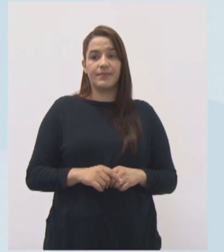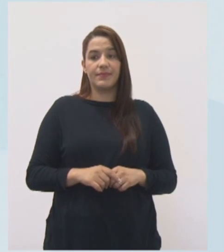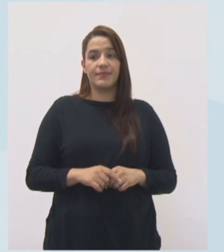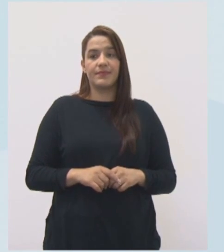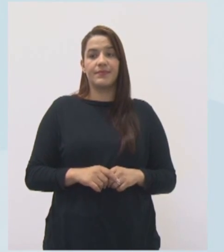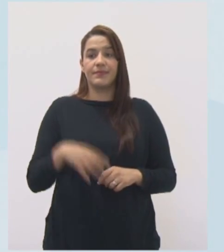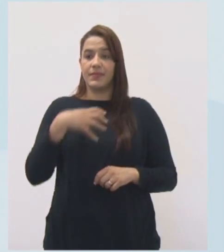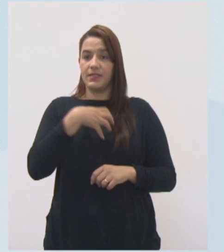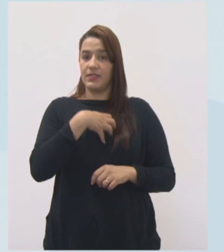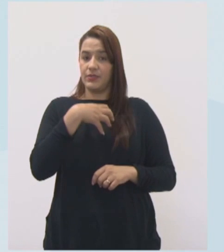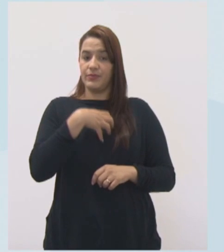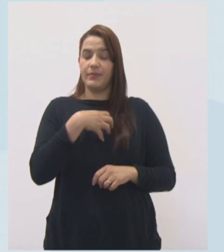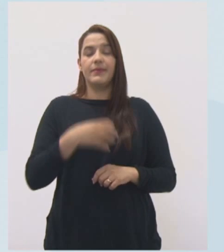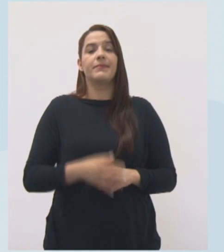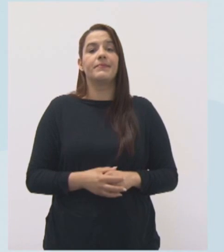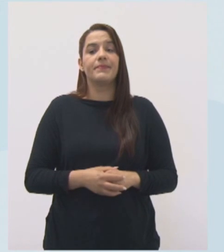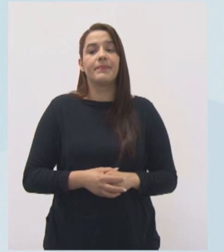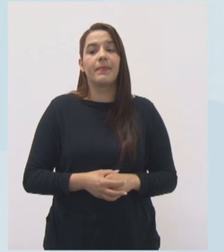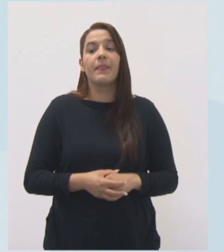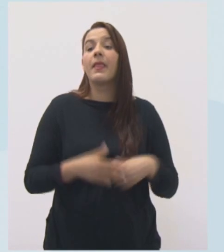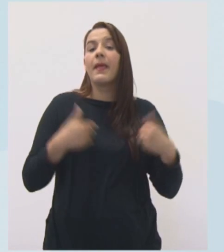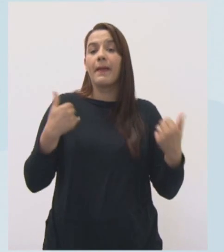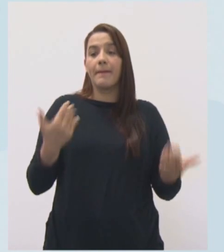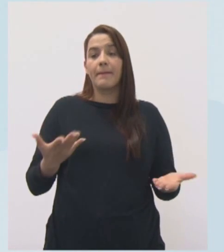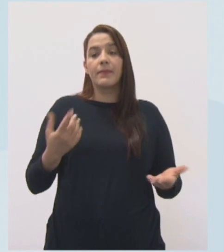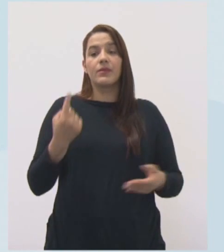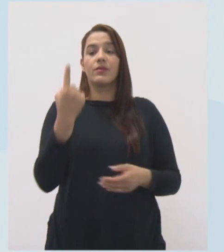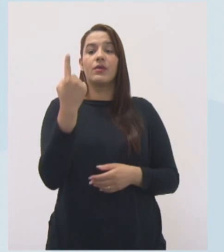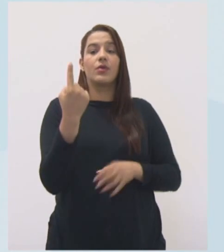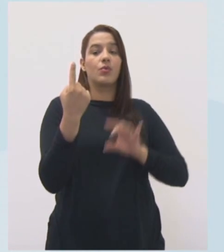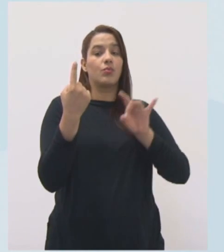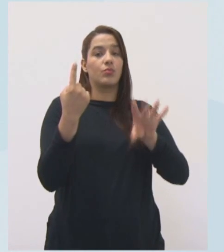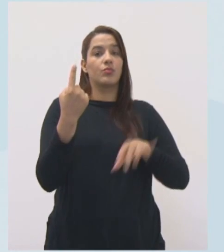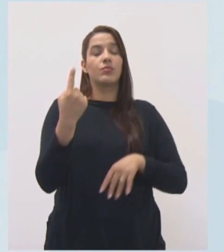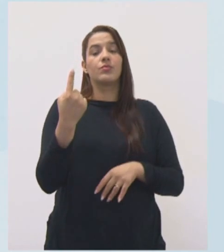Exclamação. Certo. E aí só sobrou uma.